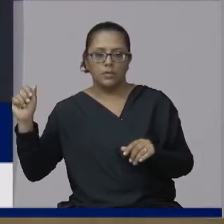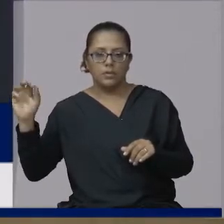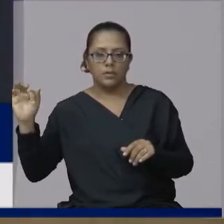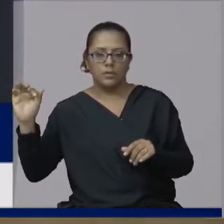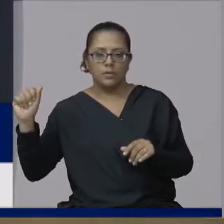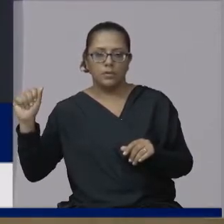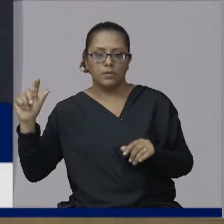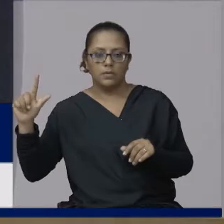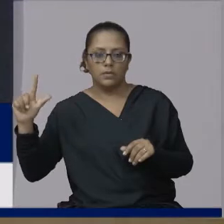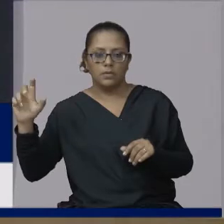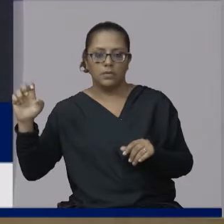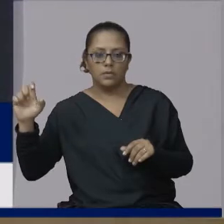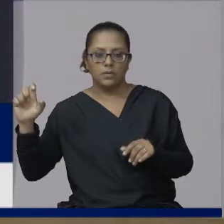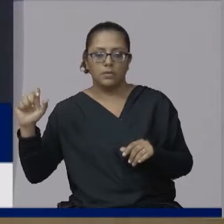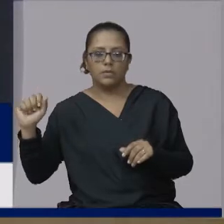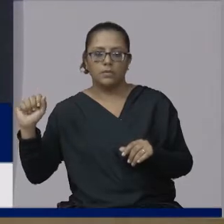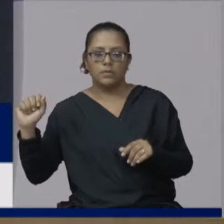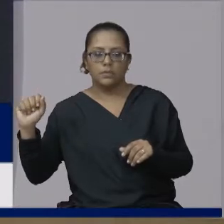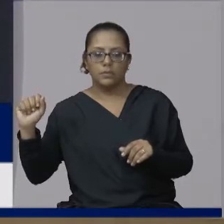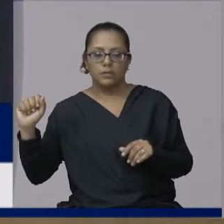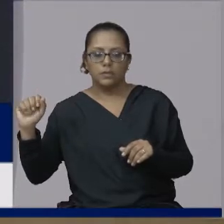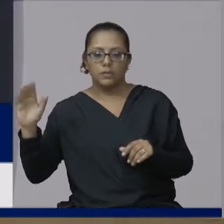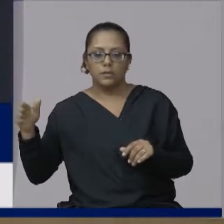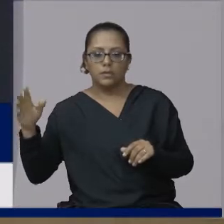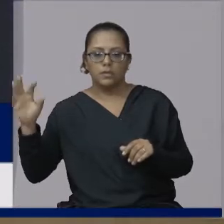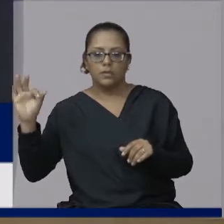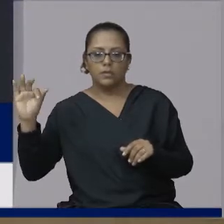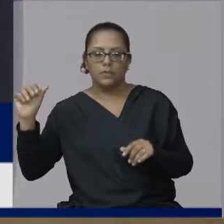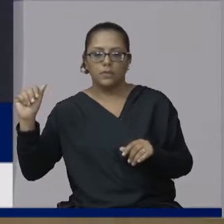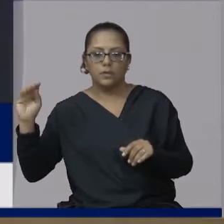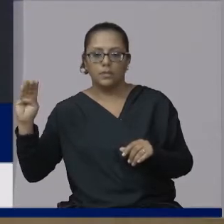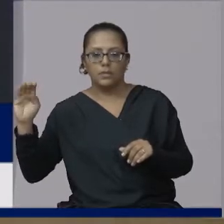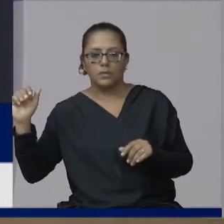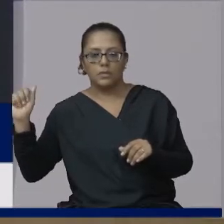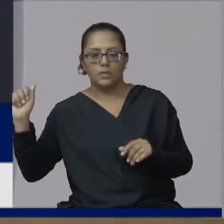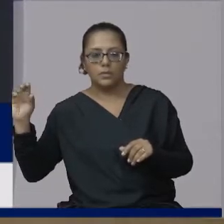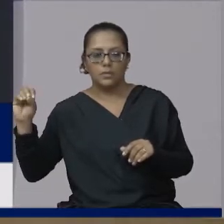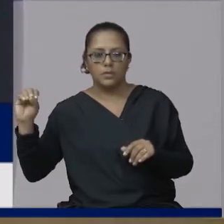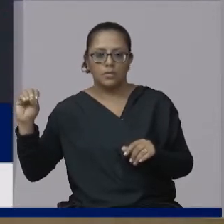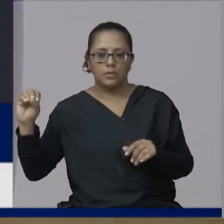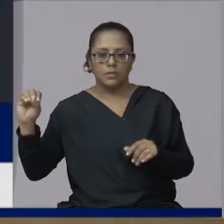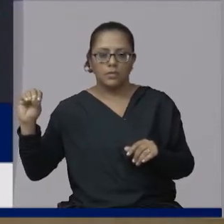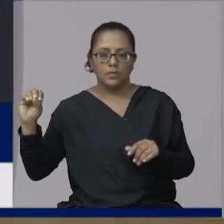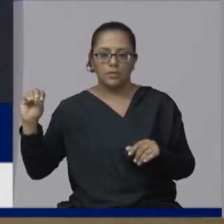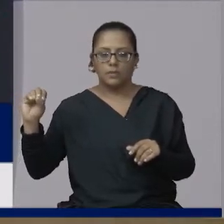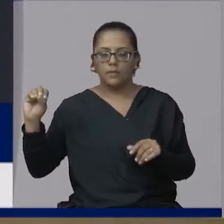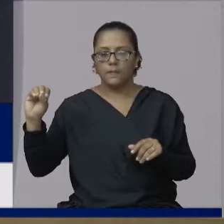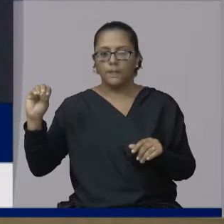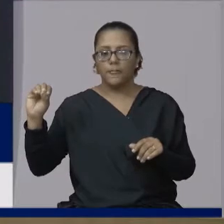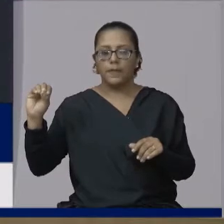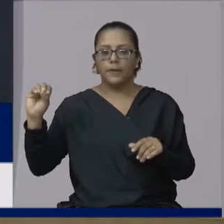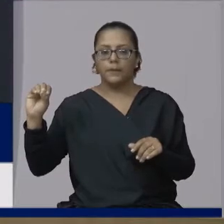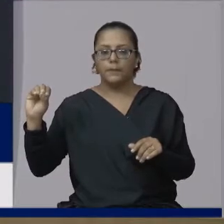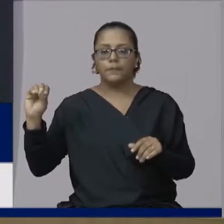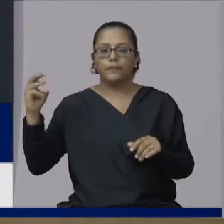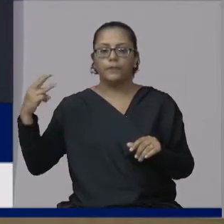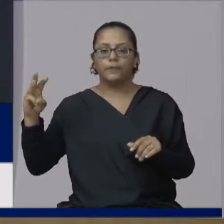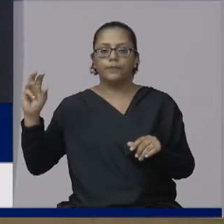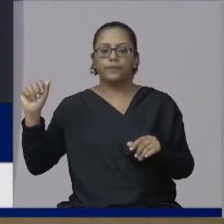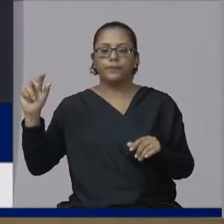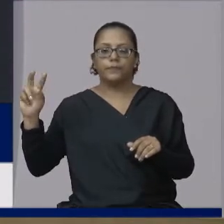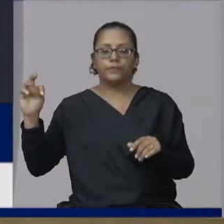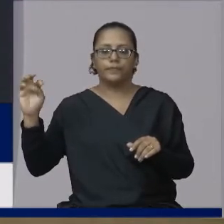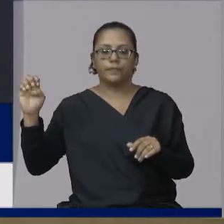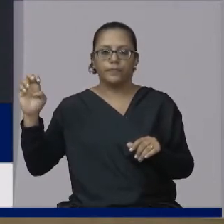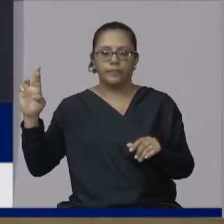Pascucci, Fabião Zagueiro, Júnior da Farmácia, Walter Hayashi, Milton Vieira Filho, Fernando